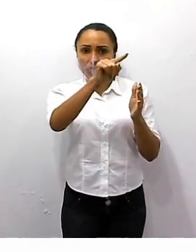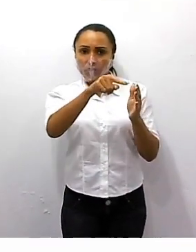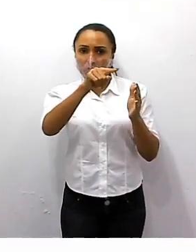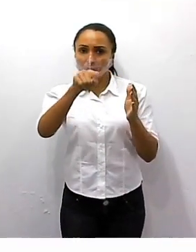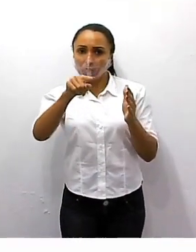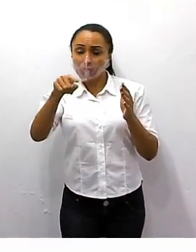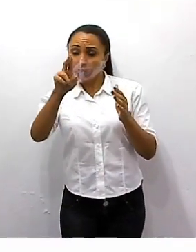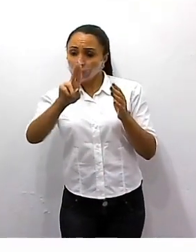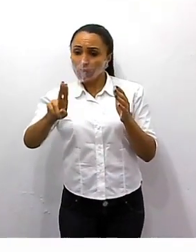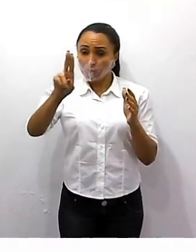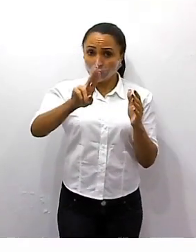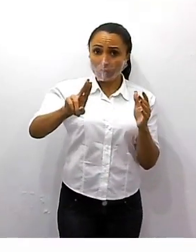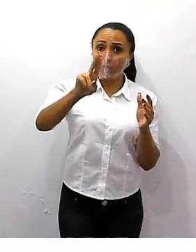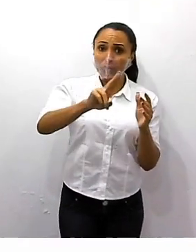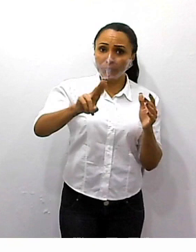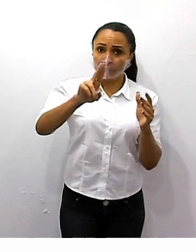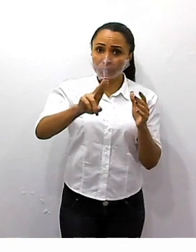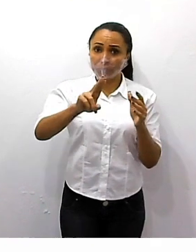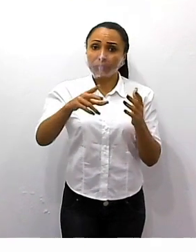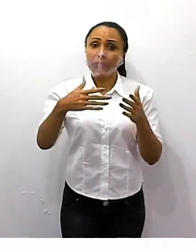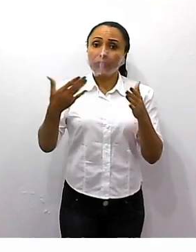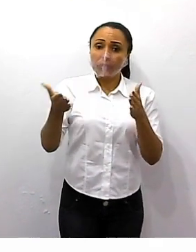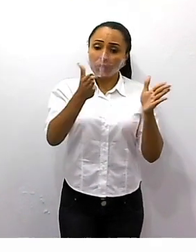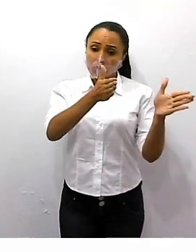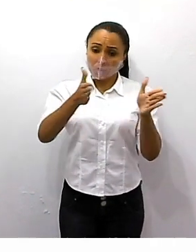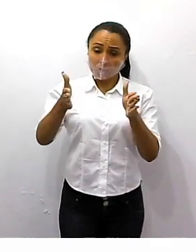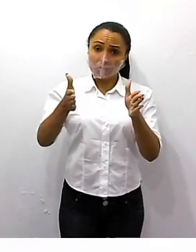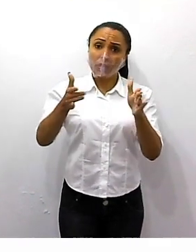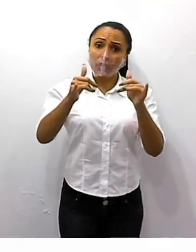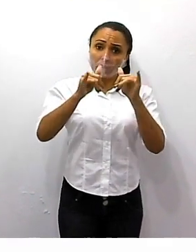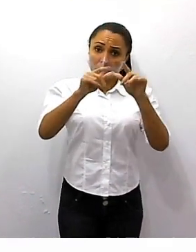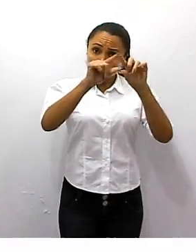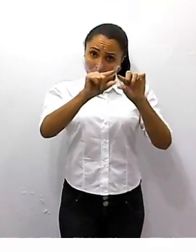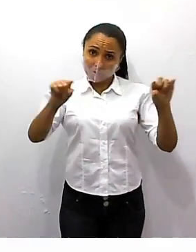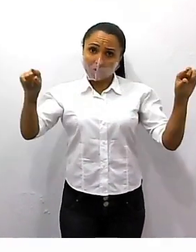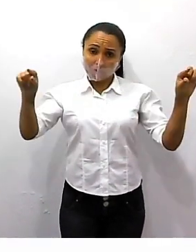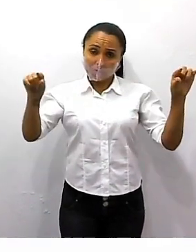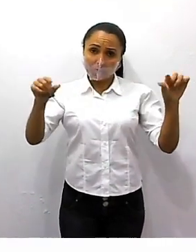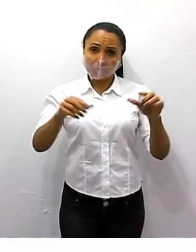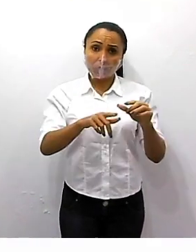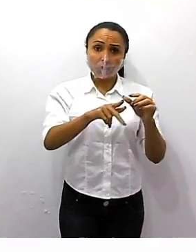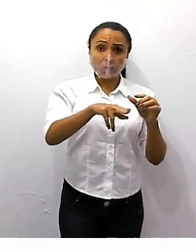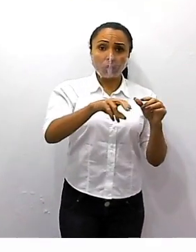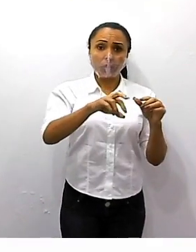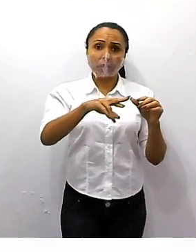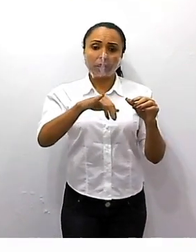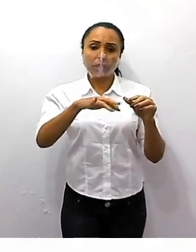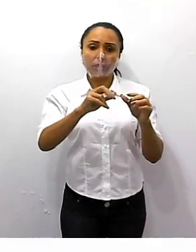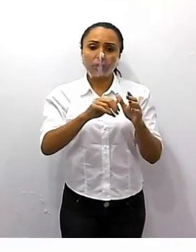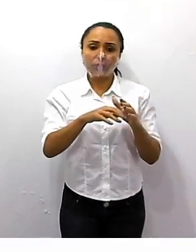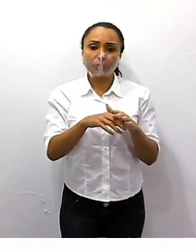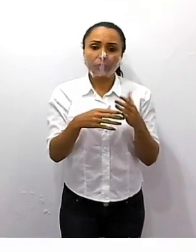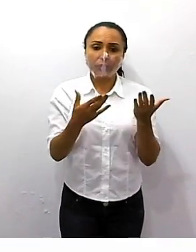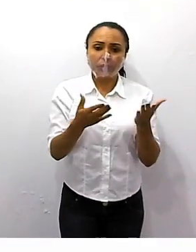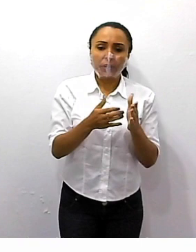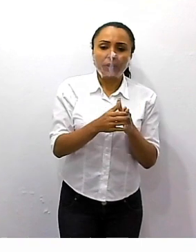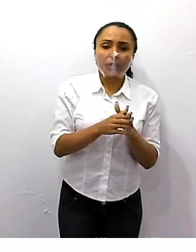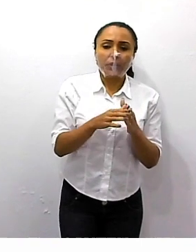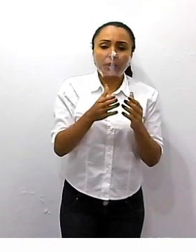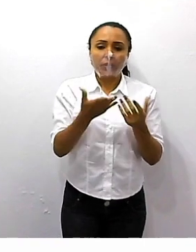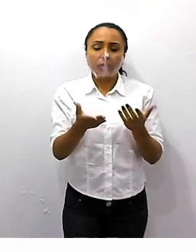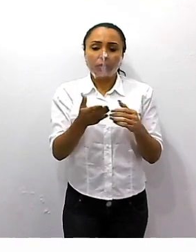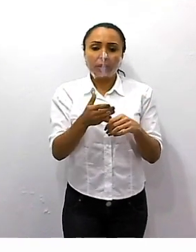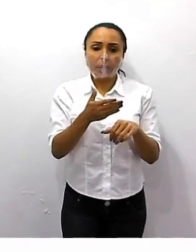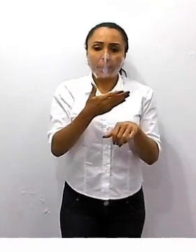vírgulas sendo utilizadas nesse enunciado. Então, ó, guri que finta banco, vírgula,